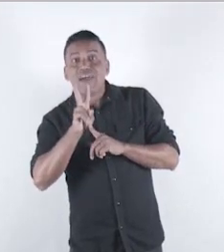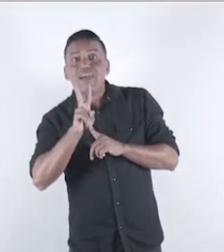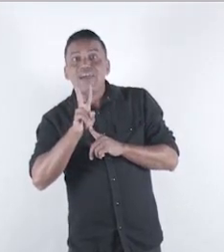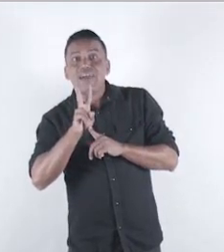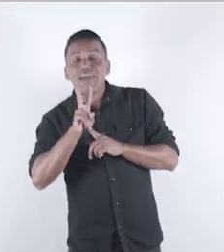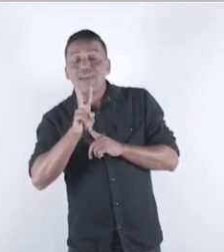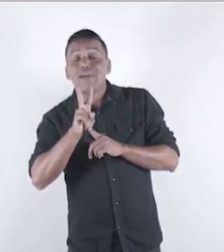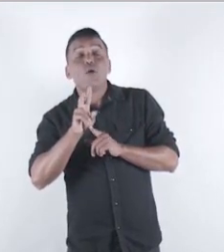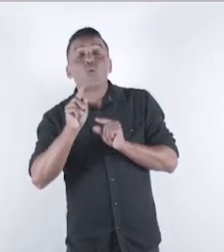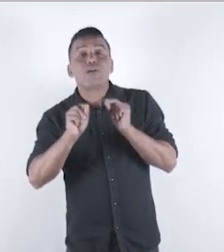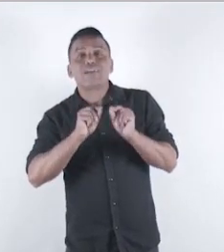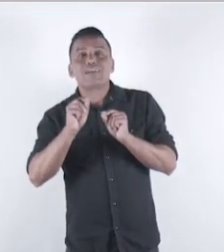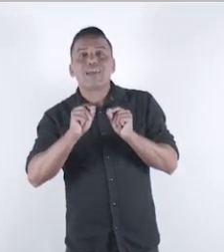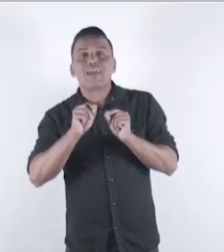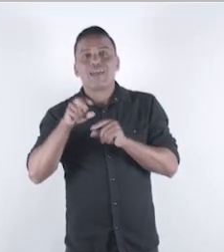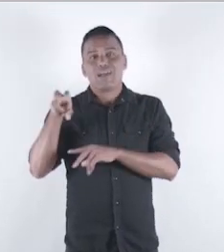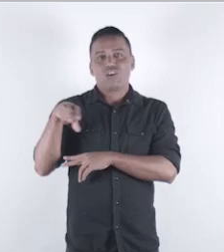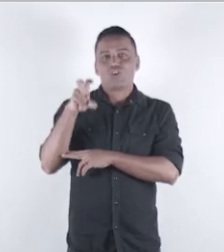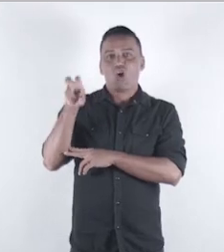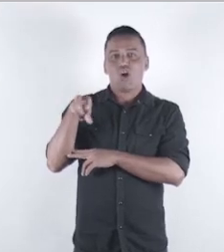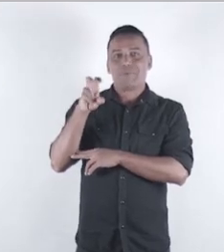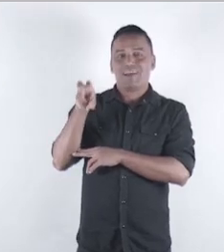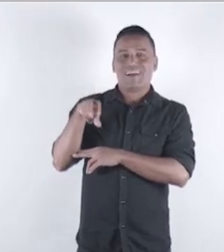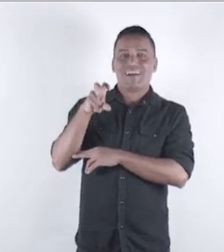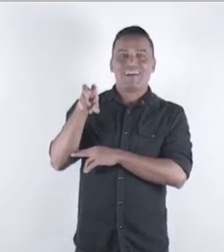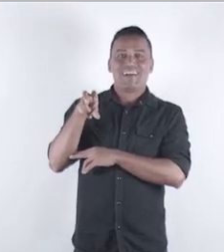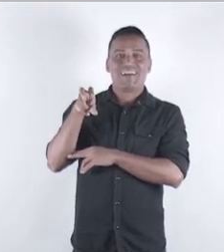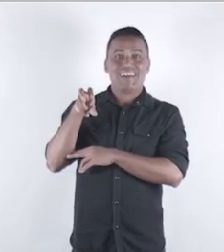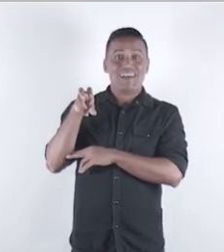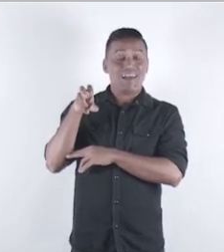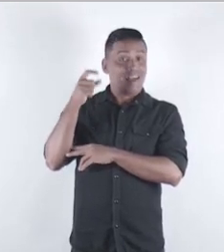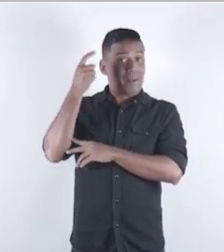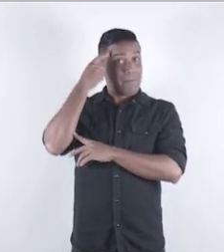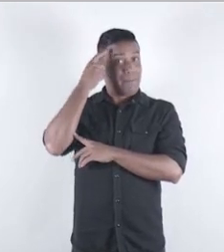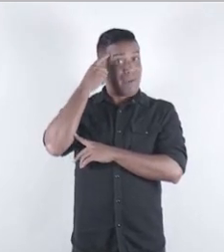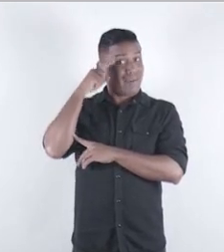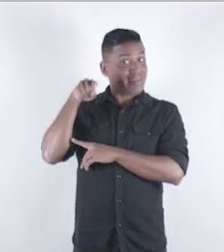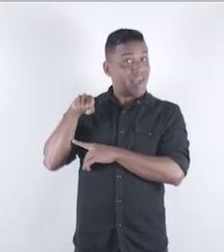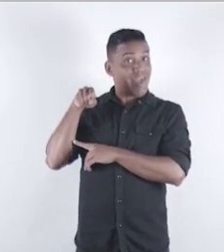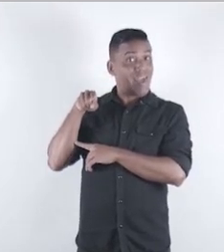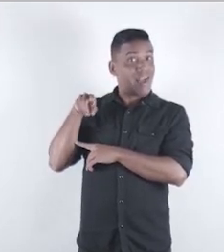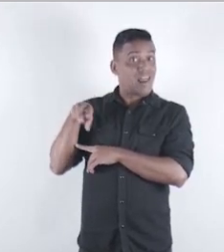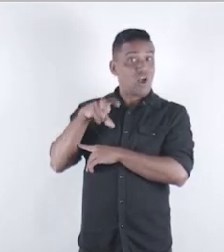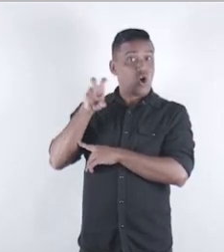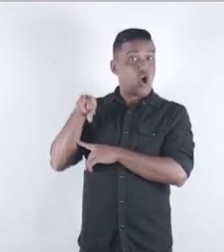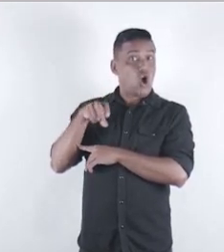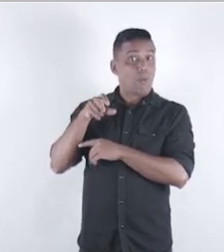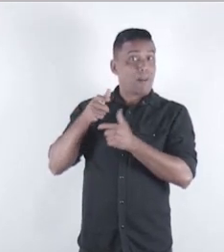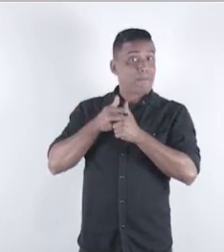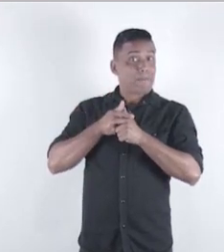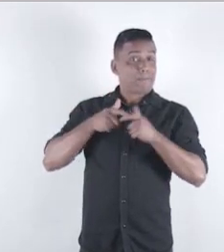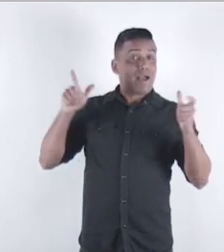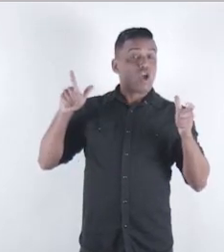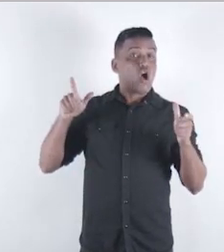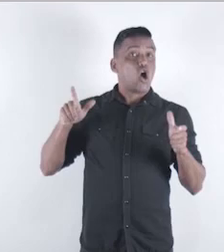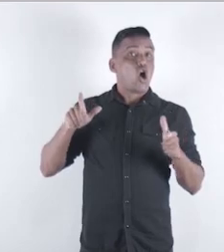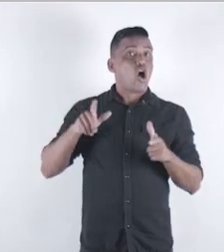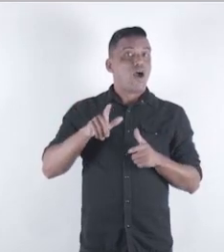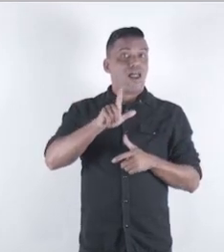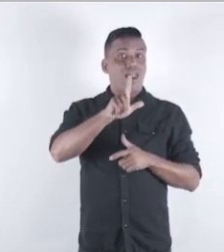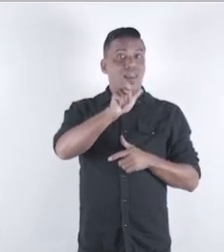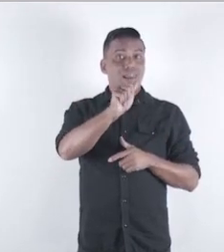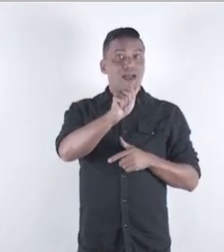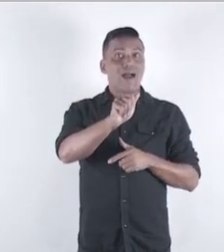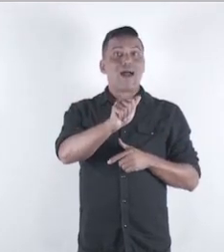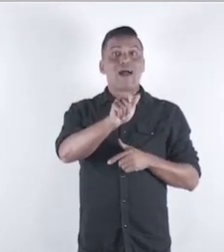dessa casquinha do ovo é uma cobra. Ela pensa que essa cobra é a maior lagarta e mais incrível e mais